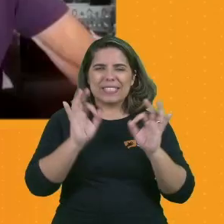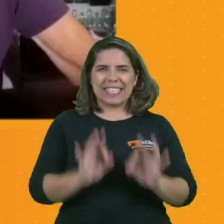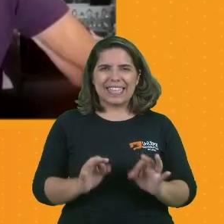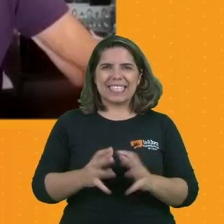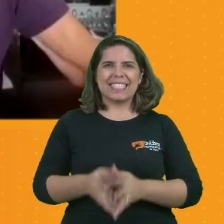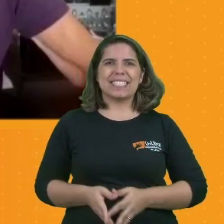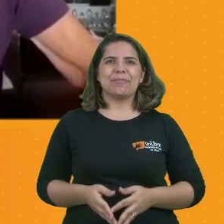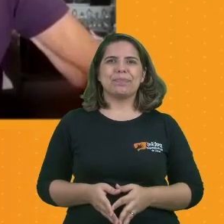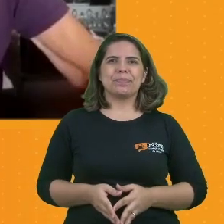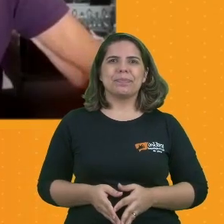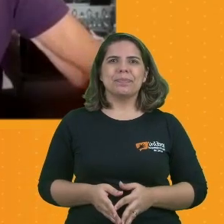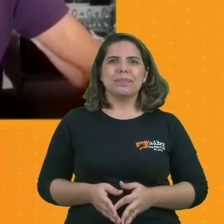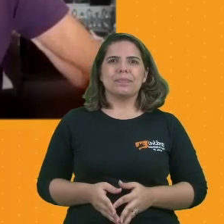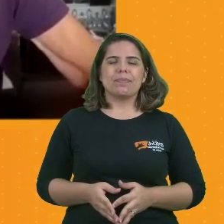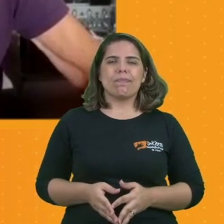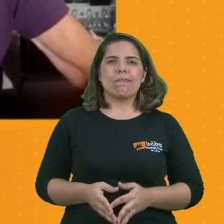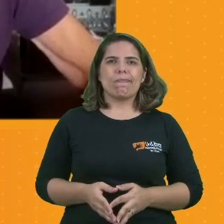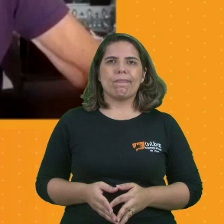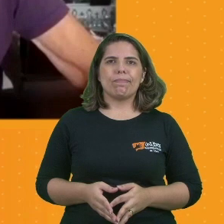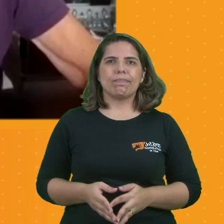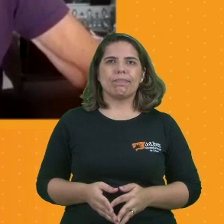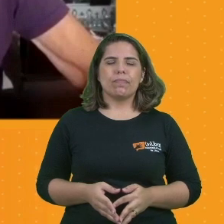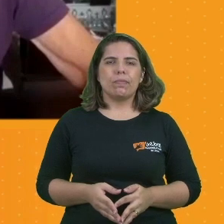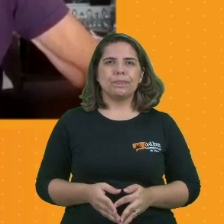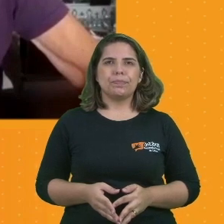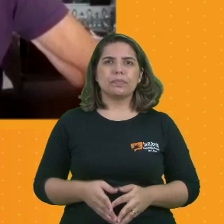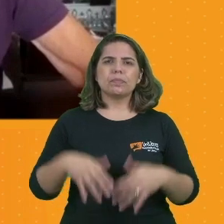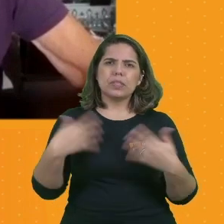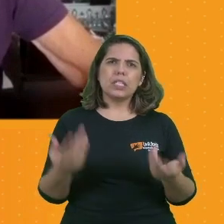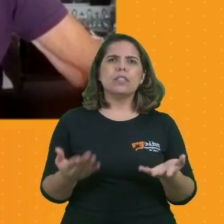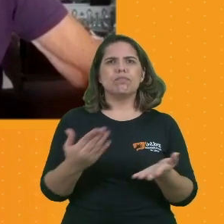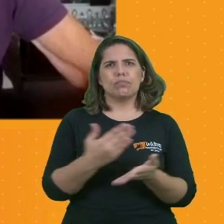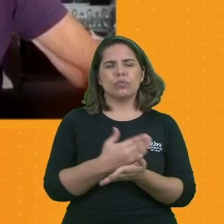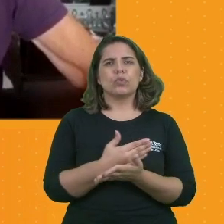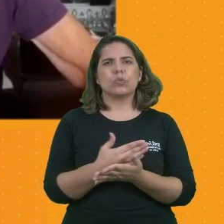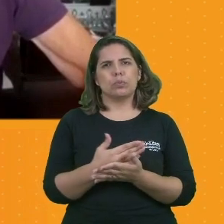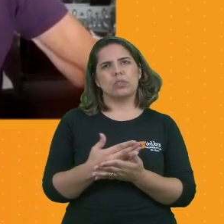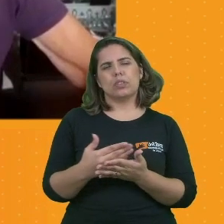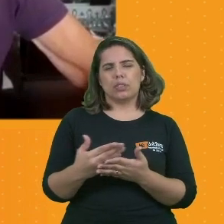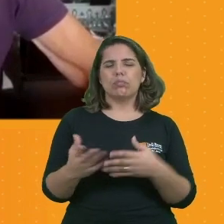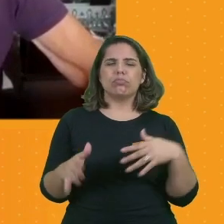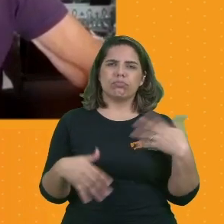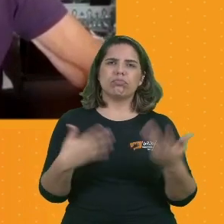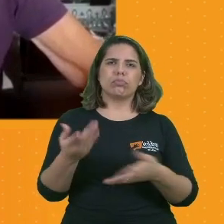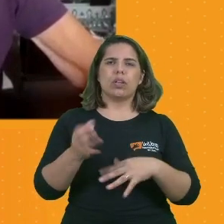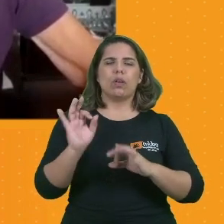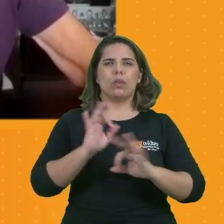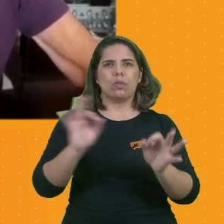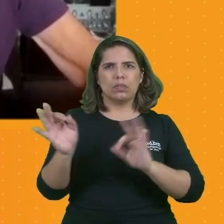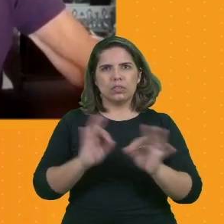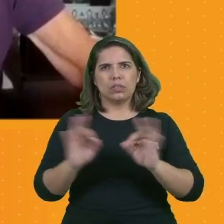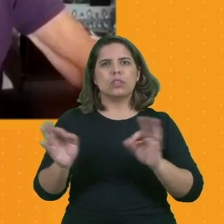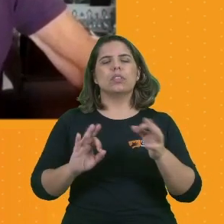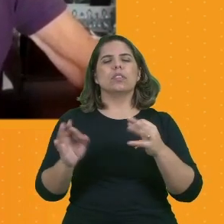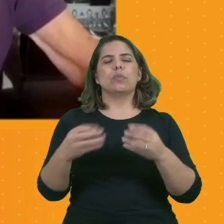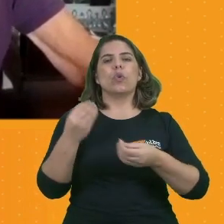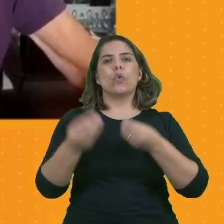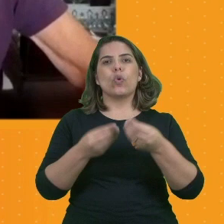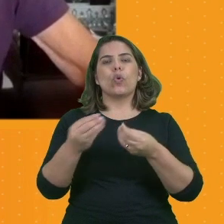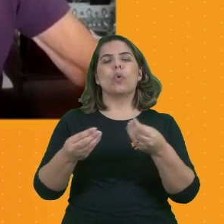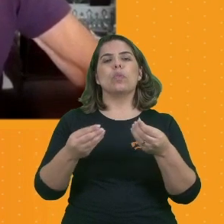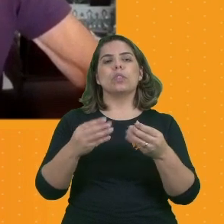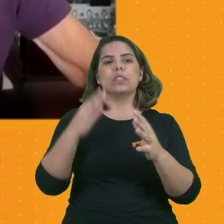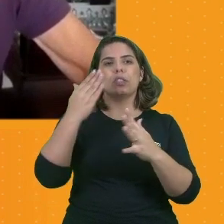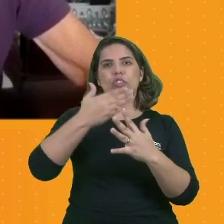certeza né então é aí começamos não é problema vamos ontem como seria a